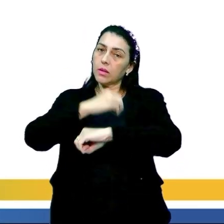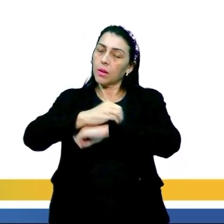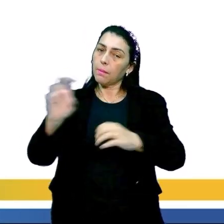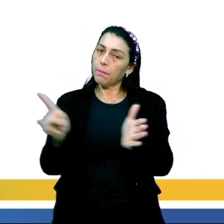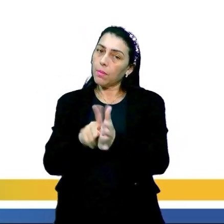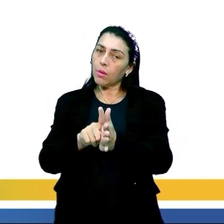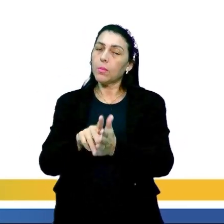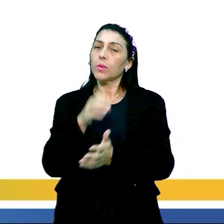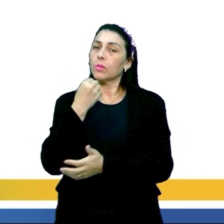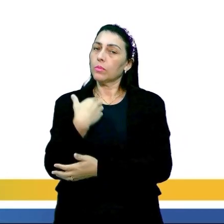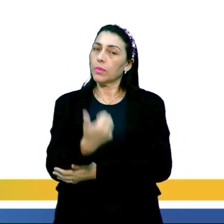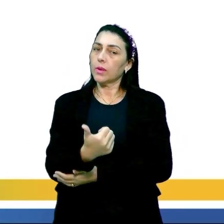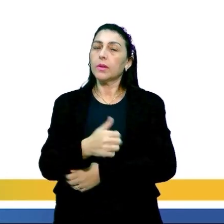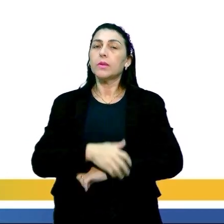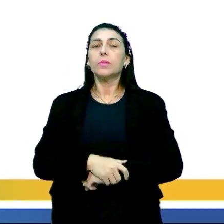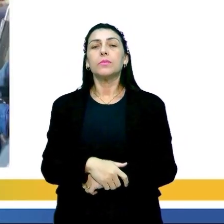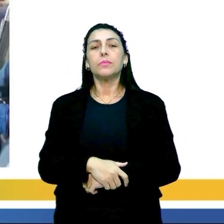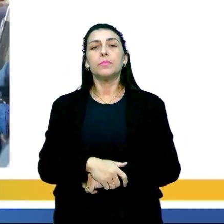específica. Tudo bem?